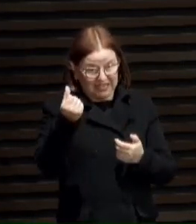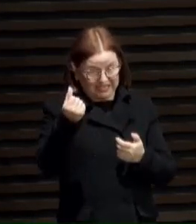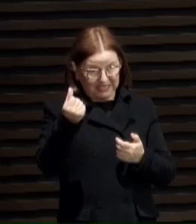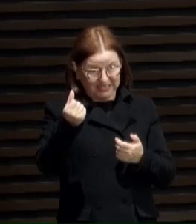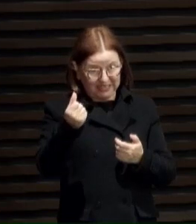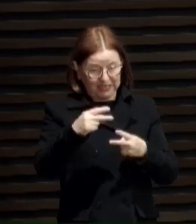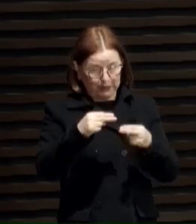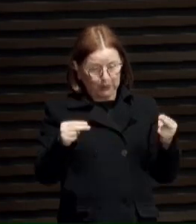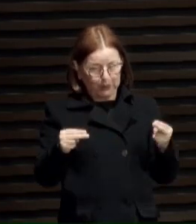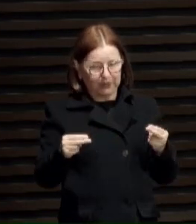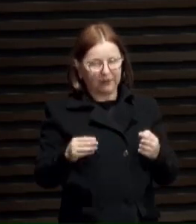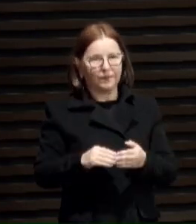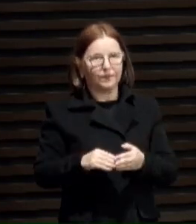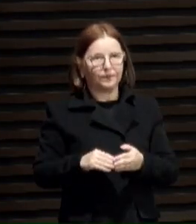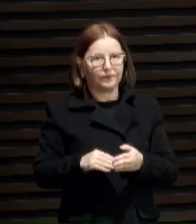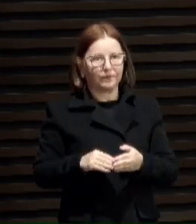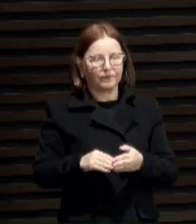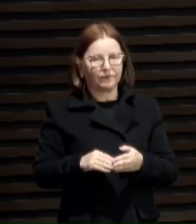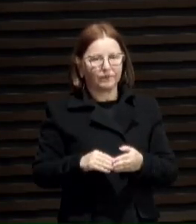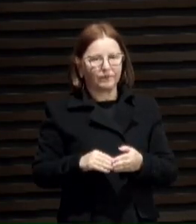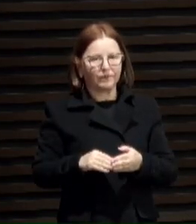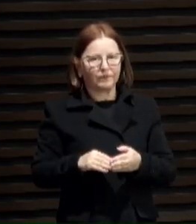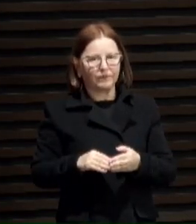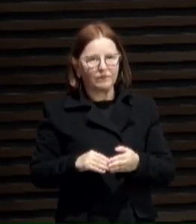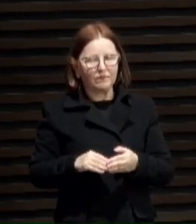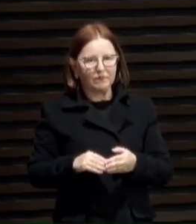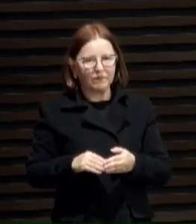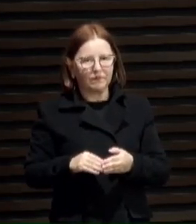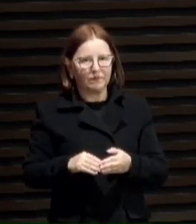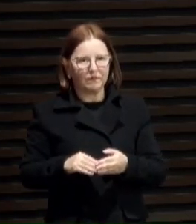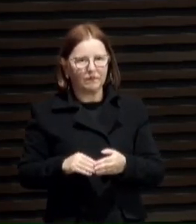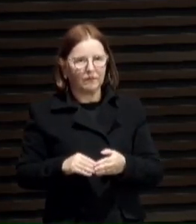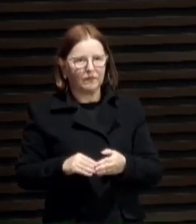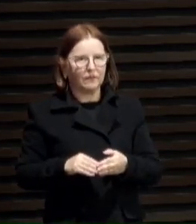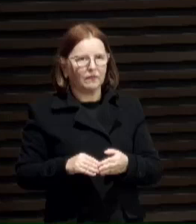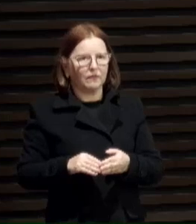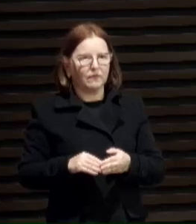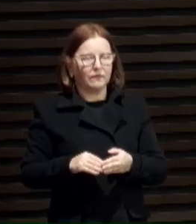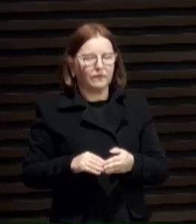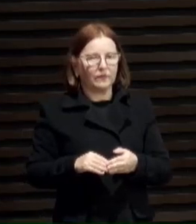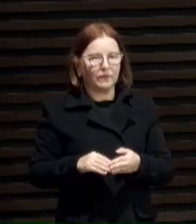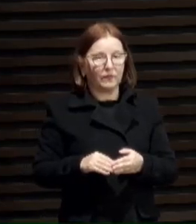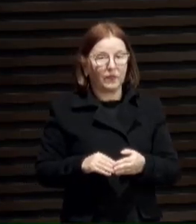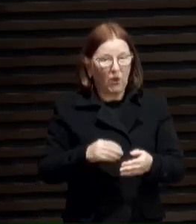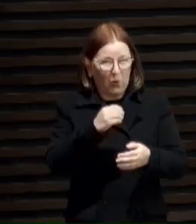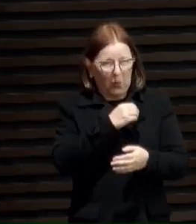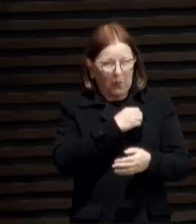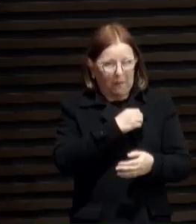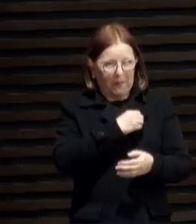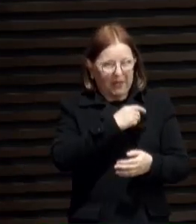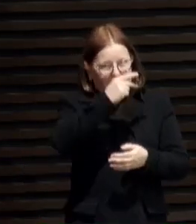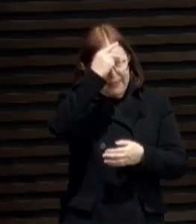mais um, vamos deixar. Né? Então, esse pecado de estimação,